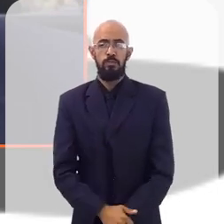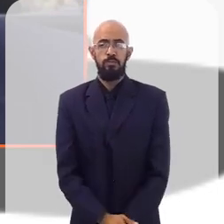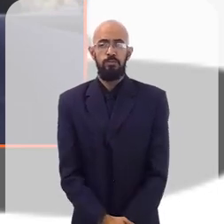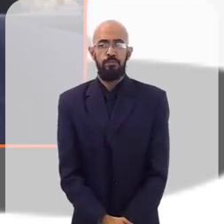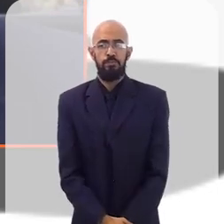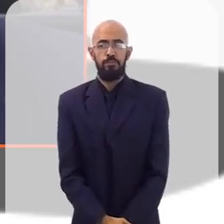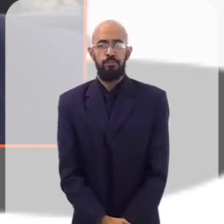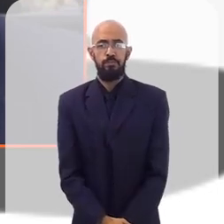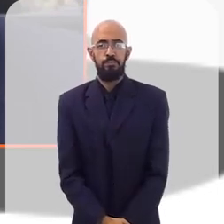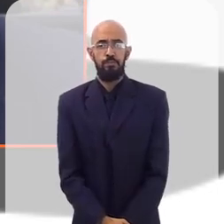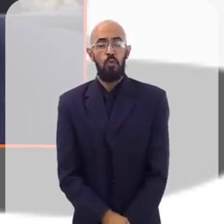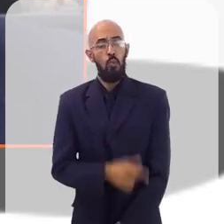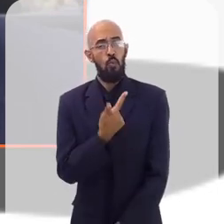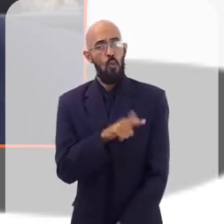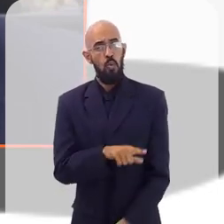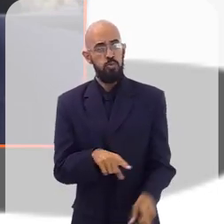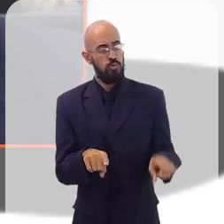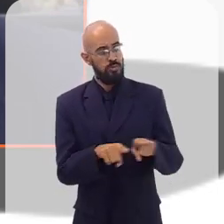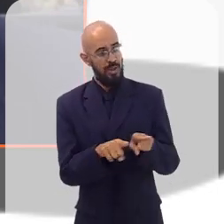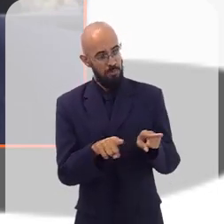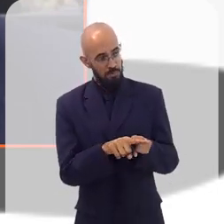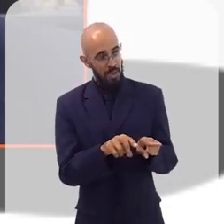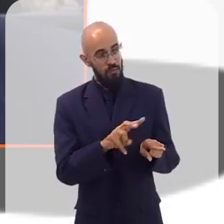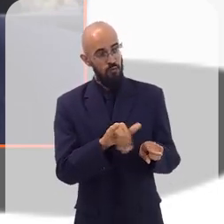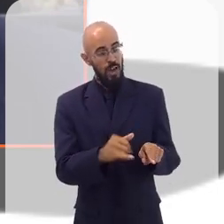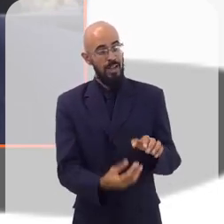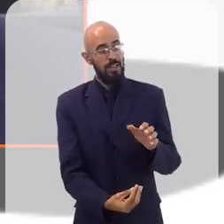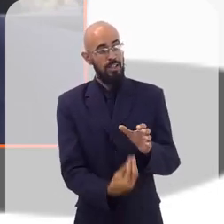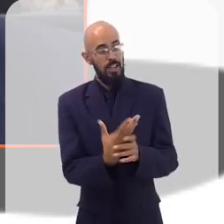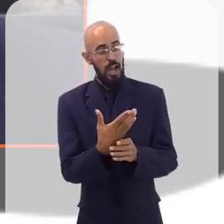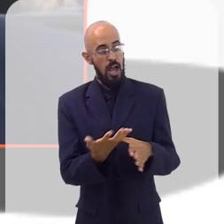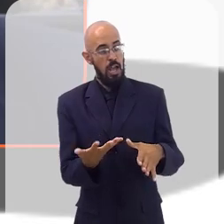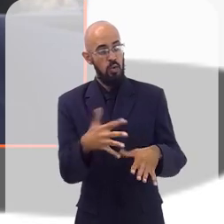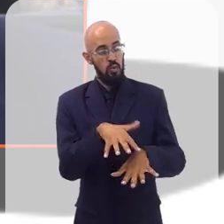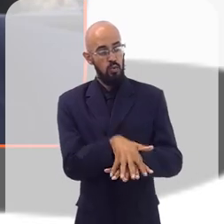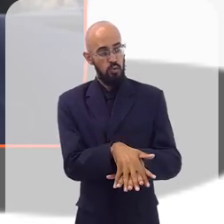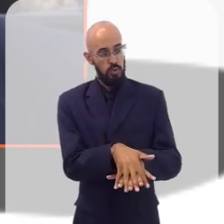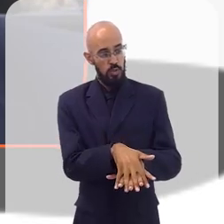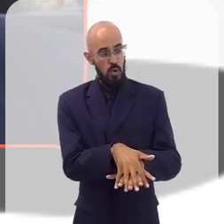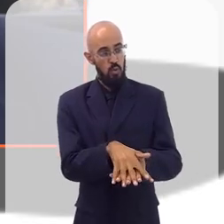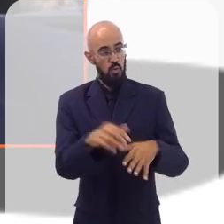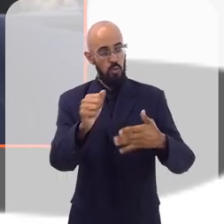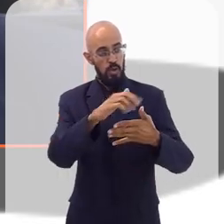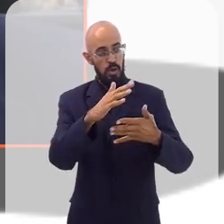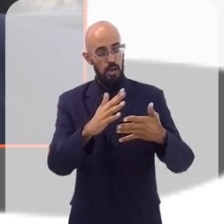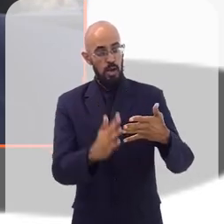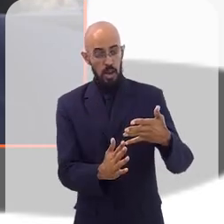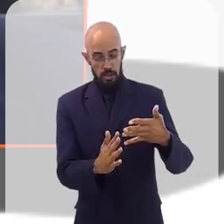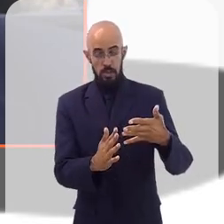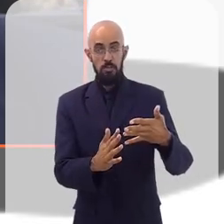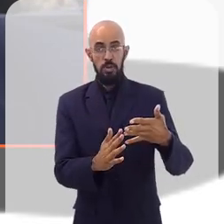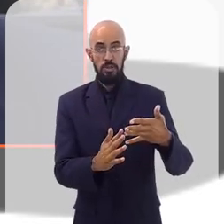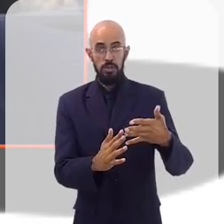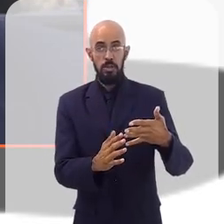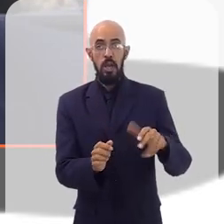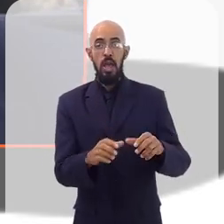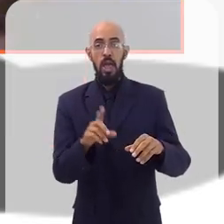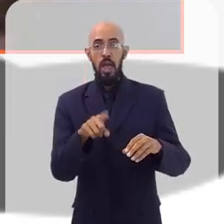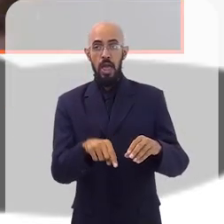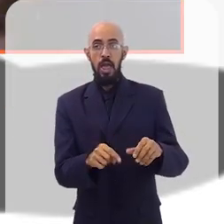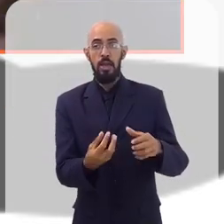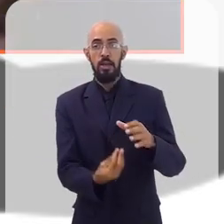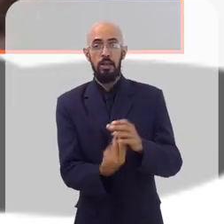local certo e de forma aqui o que tem a surdez possam identificar aquilo que está recebendo através de